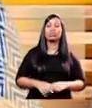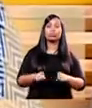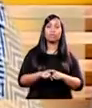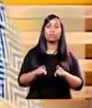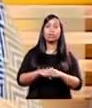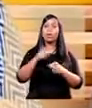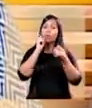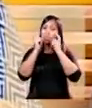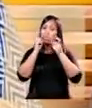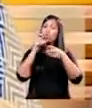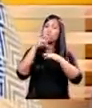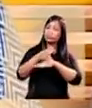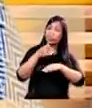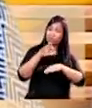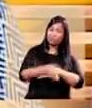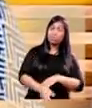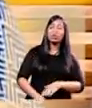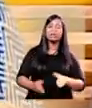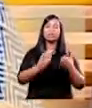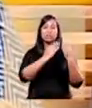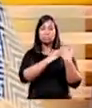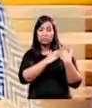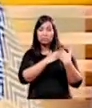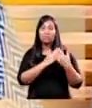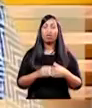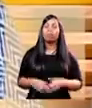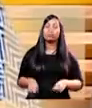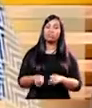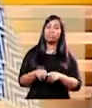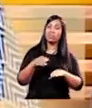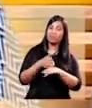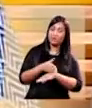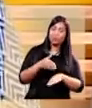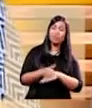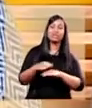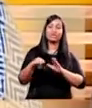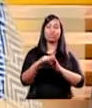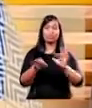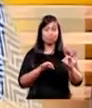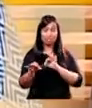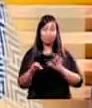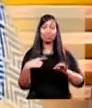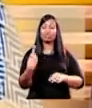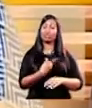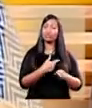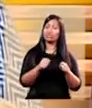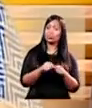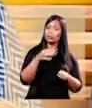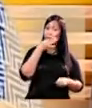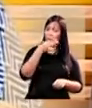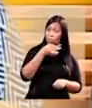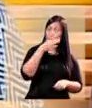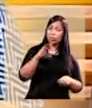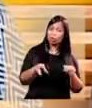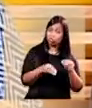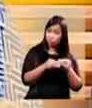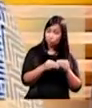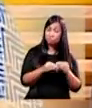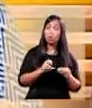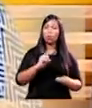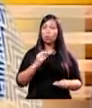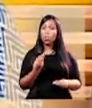casa-lar, frequência nas reuniões de responsáveis, frequência nos projetos que a gente faz a sugestão de